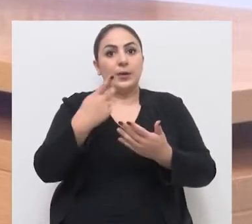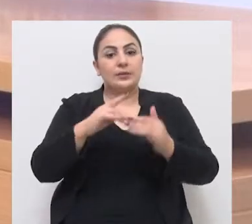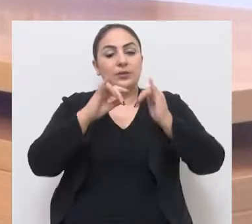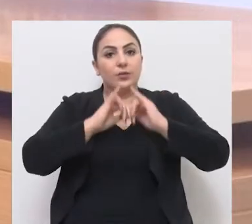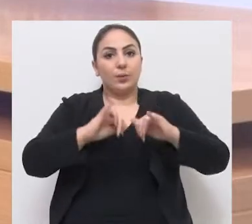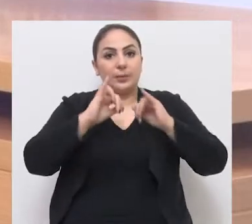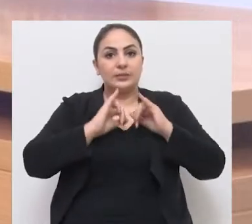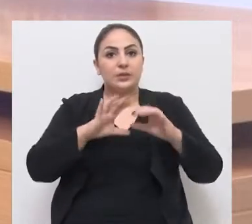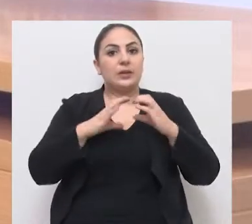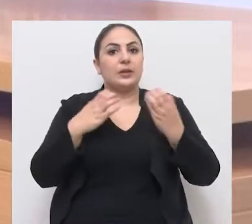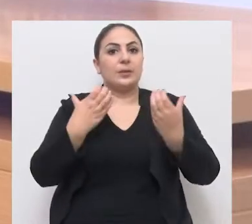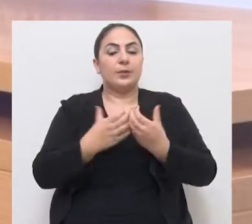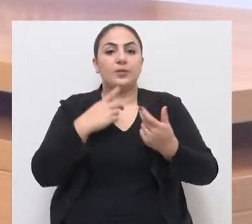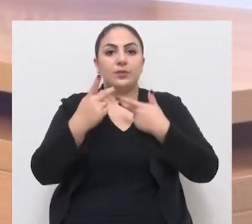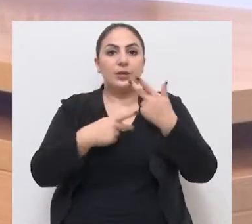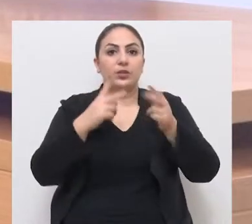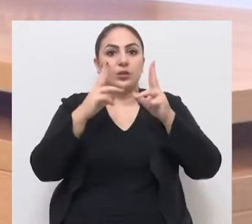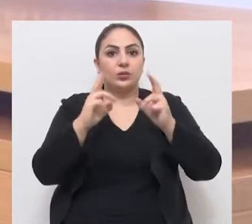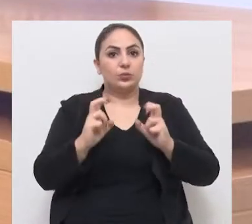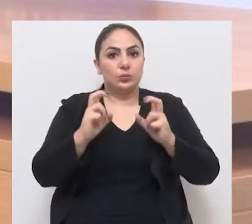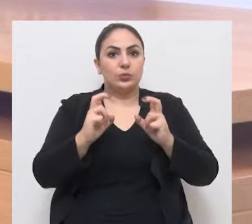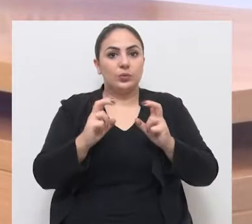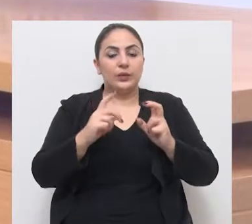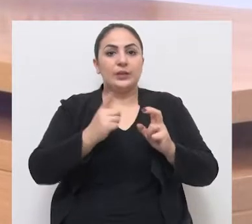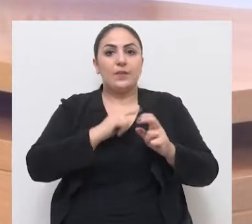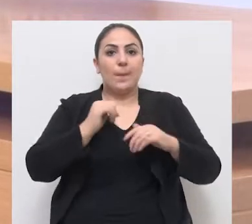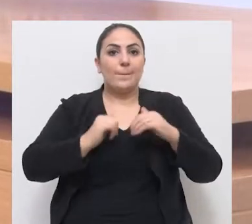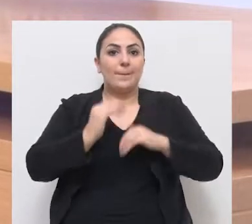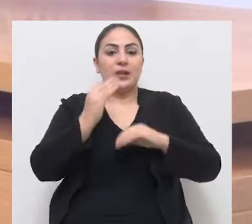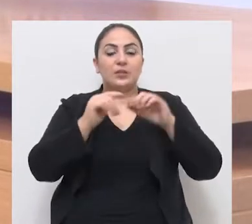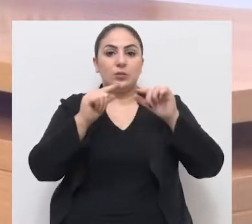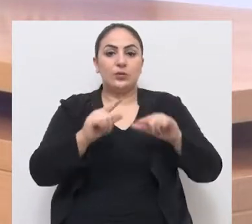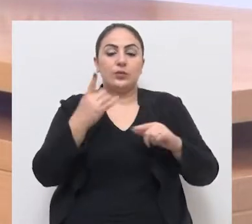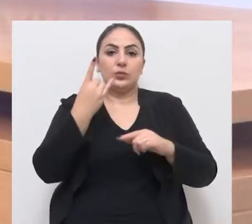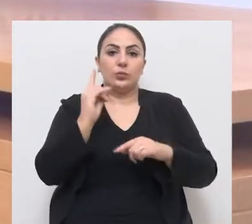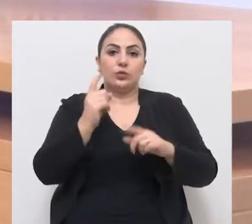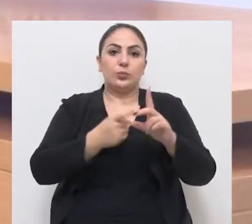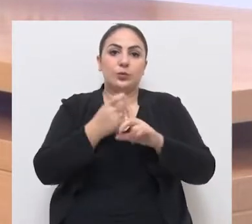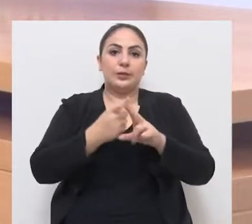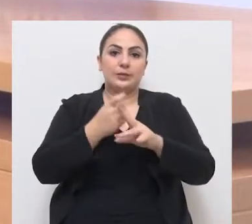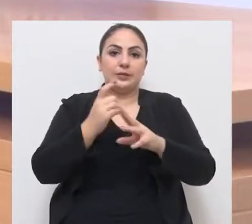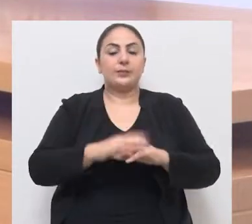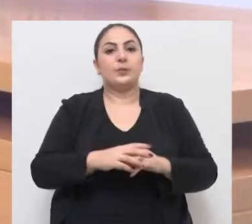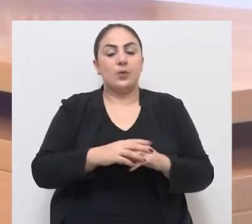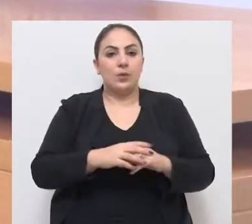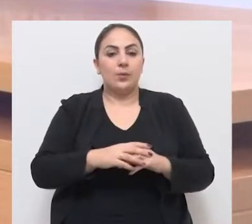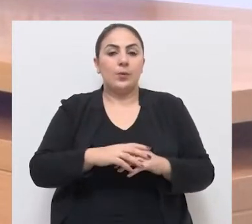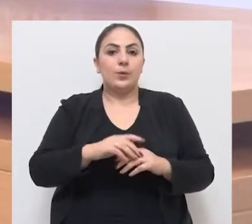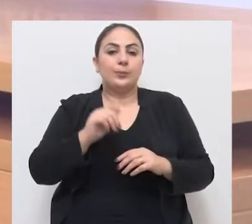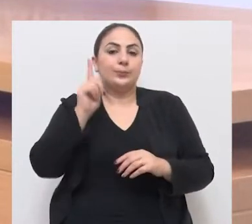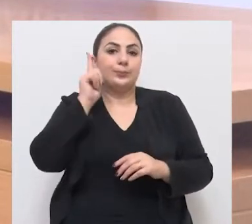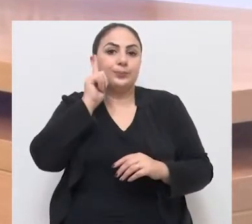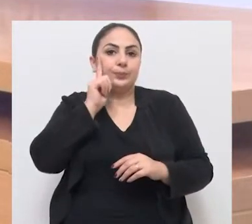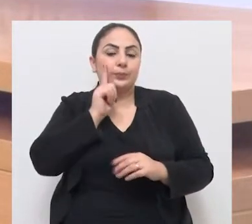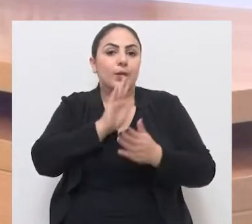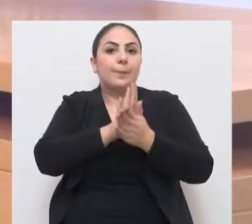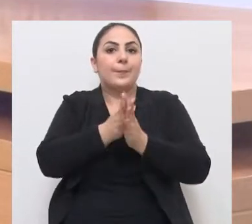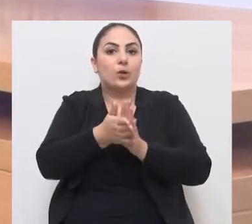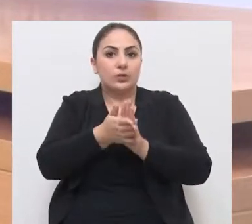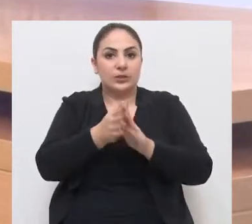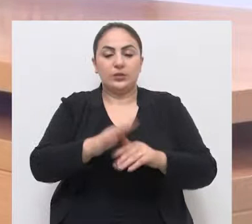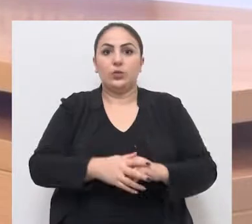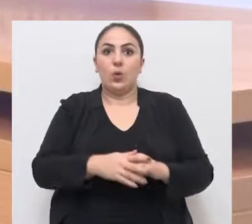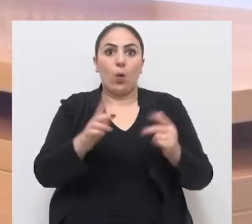Iniciamos esta edição do Jornal da Câmara falando de um assunto que ganhou mais espaço nos últimos meses: o racismo.